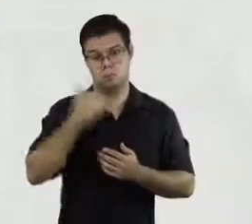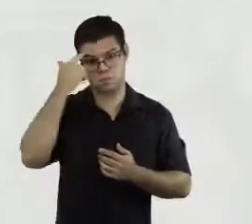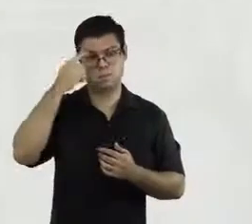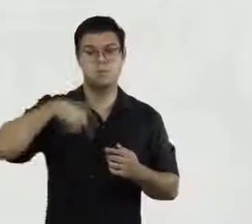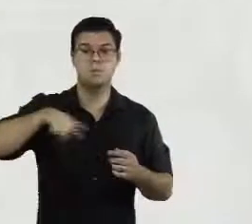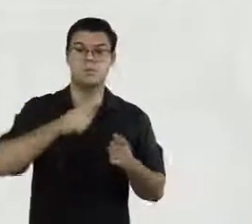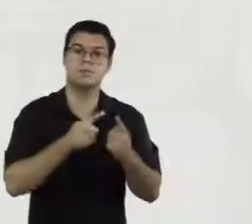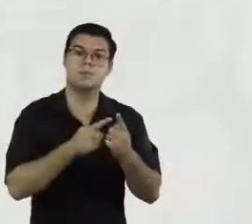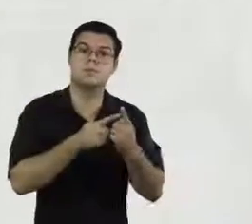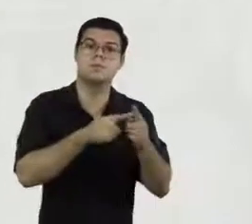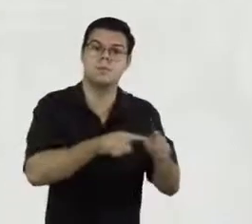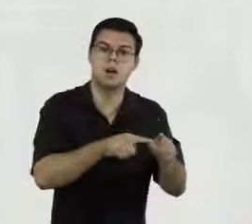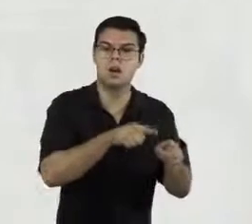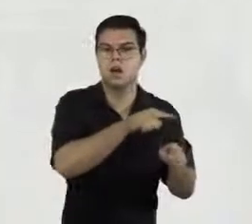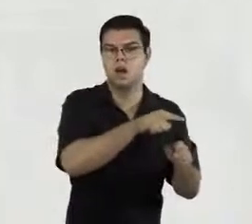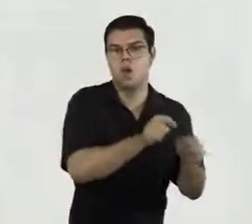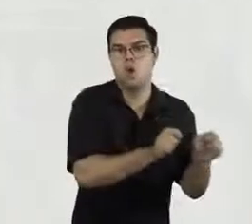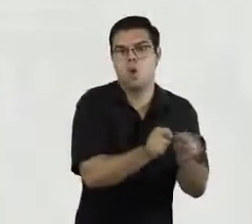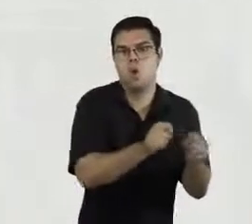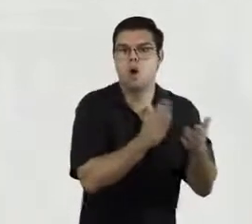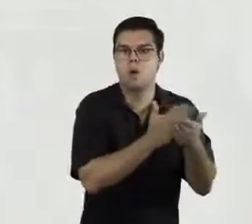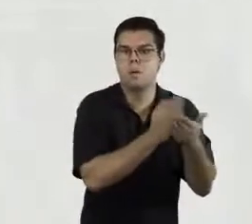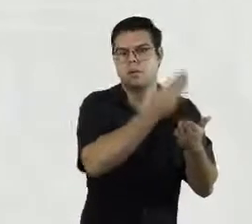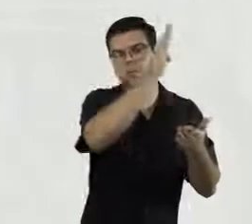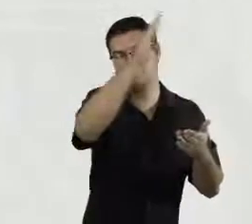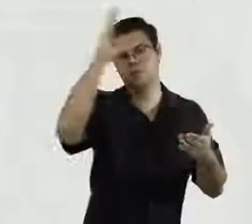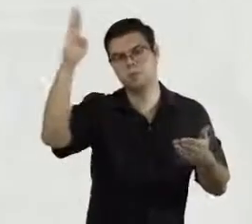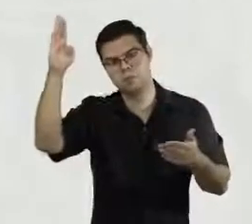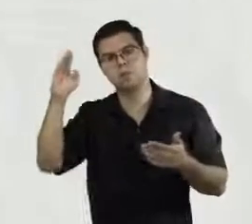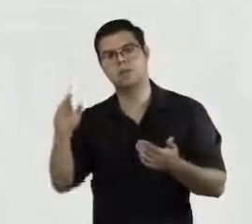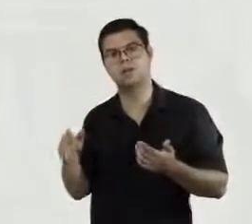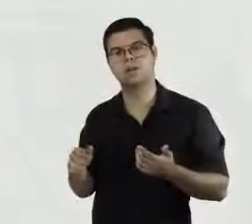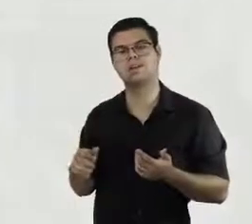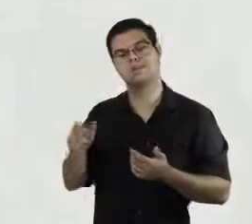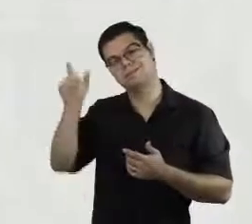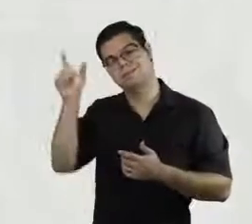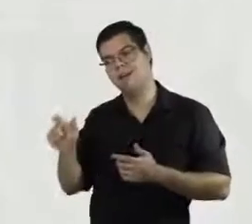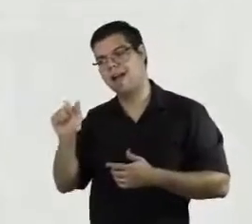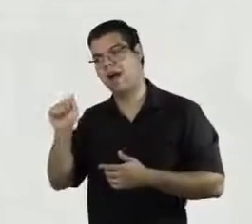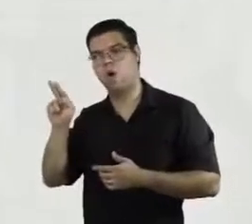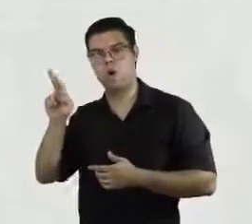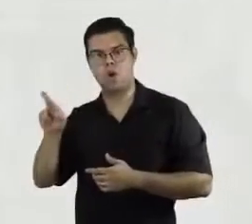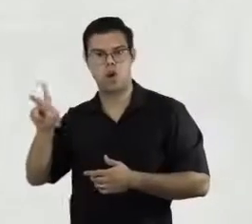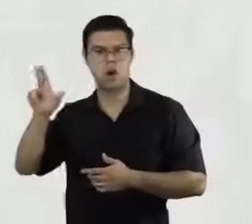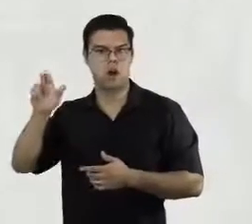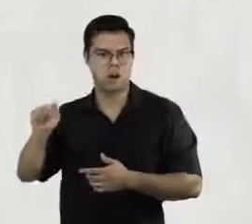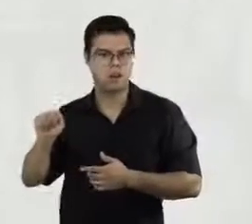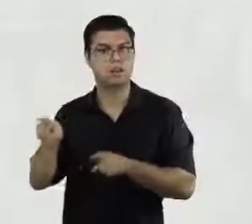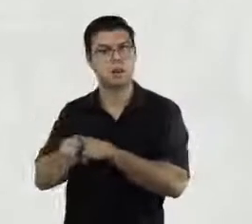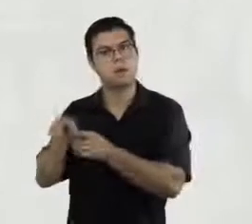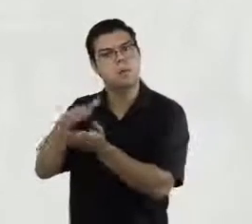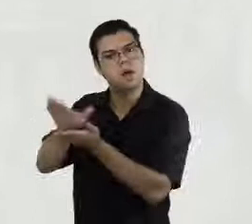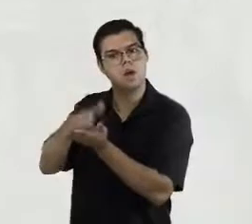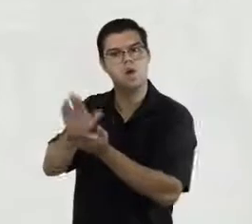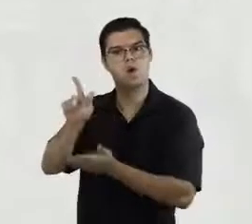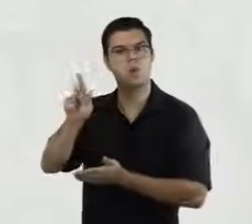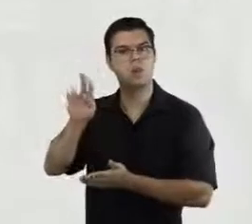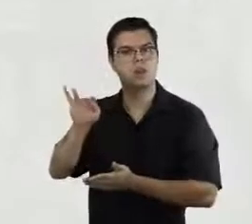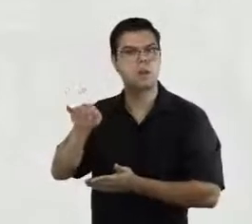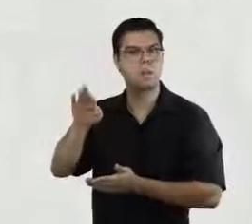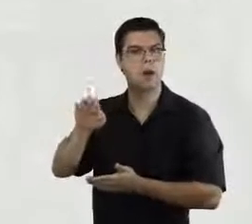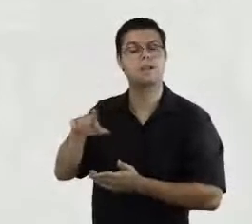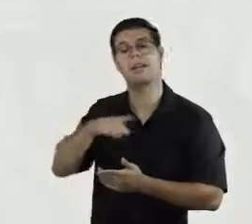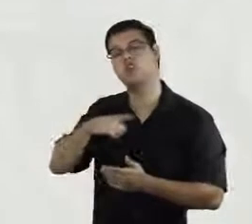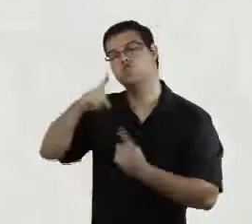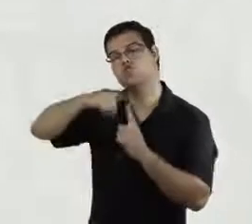problemas de controle bibliográfico desde a Aurora, a imprensa de Gutenberg, permitiu outro modo de produção de